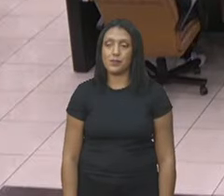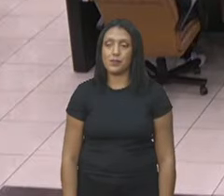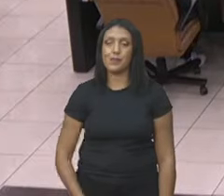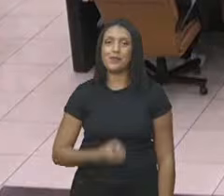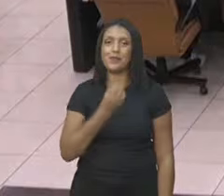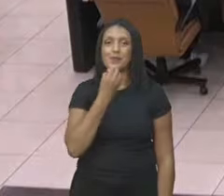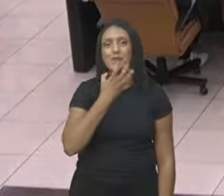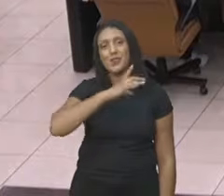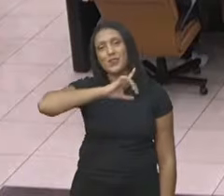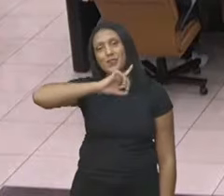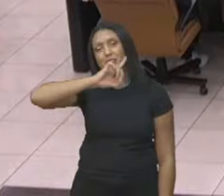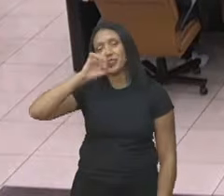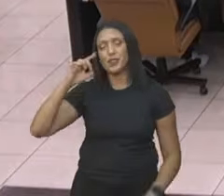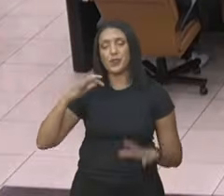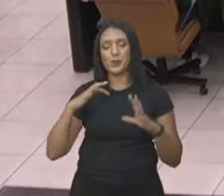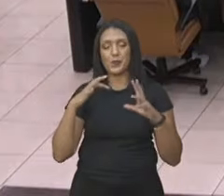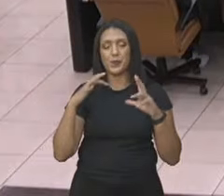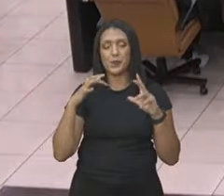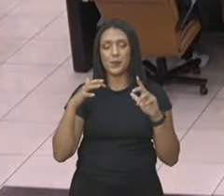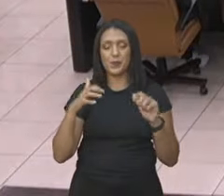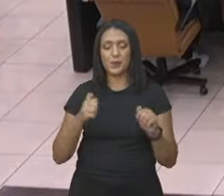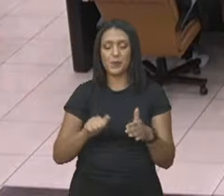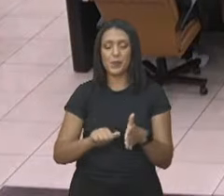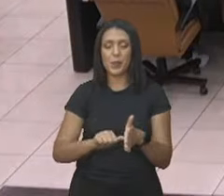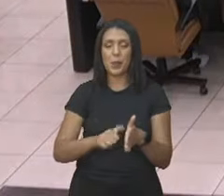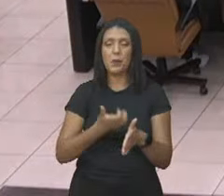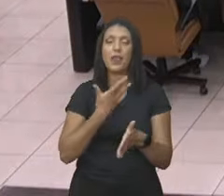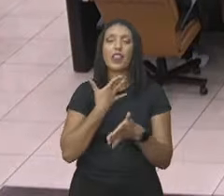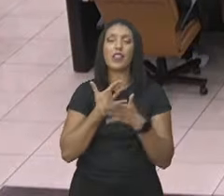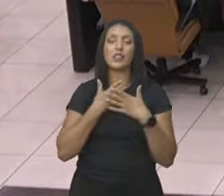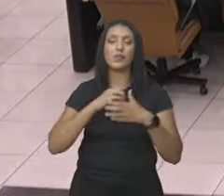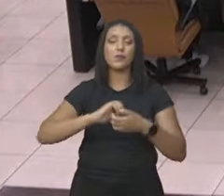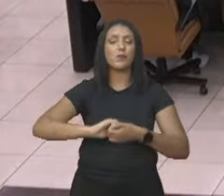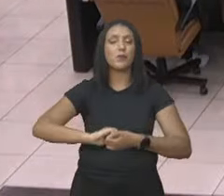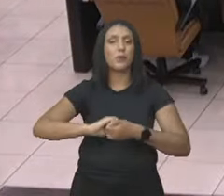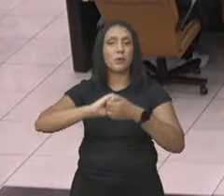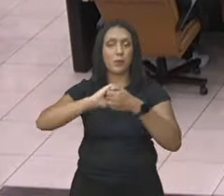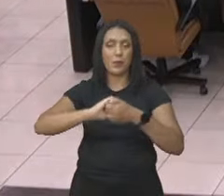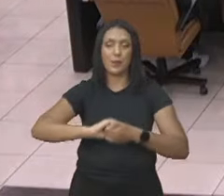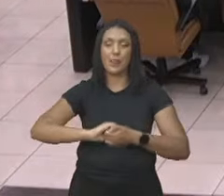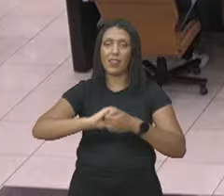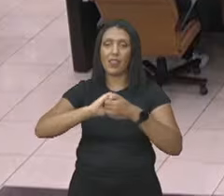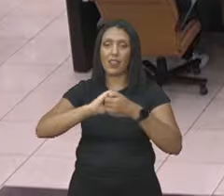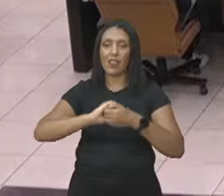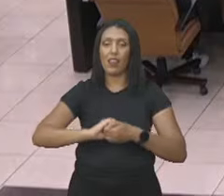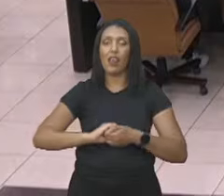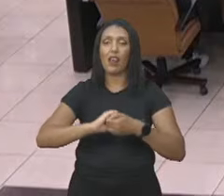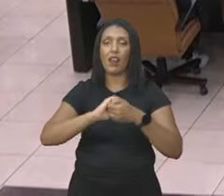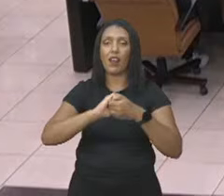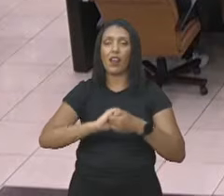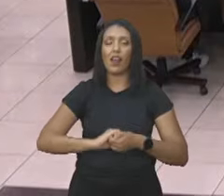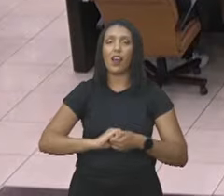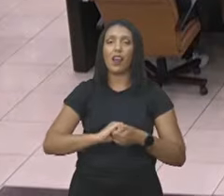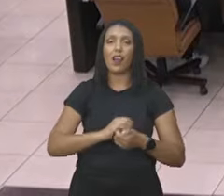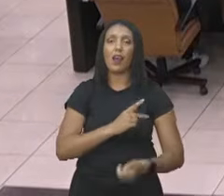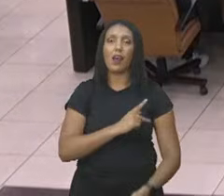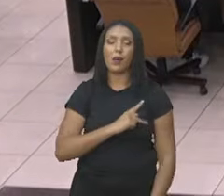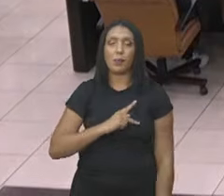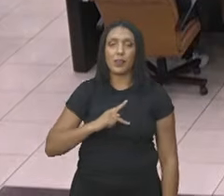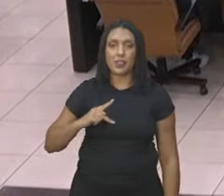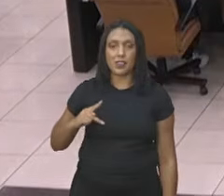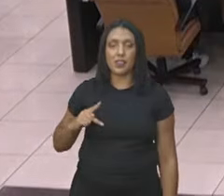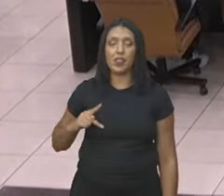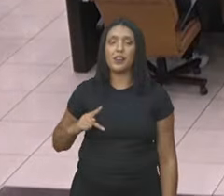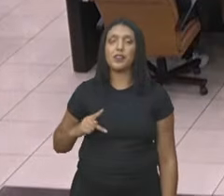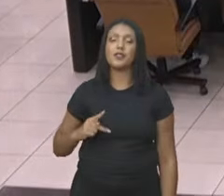Bom dia a todos. Em primeiro, quero cumprimentar aqui o nosso presidente Paulinho do Esporte, na